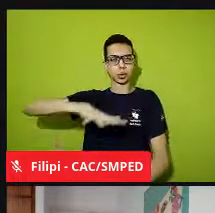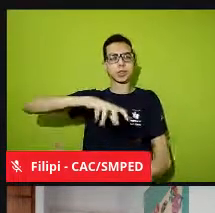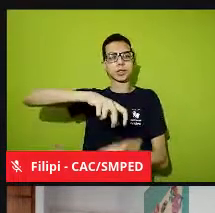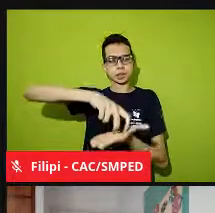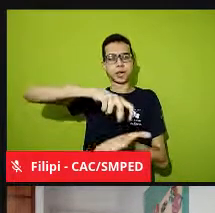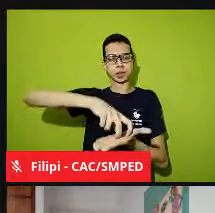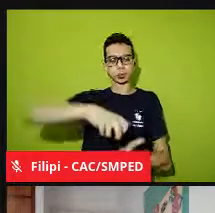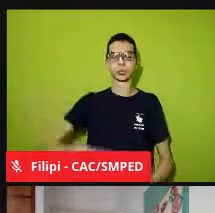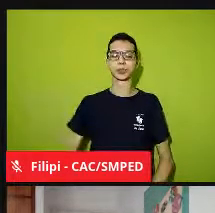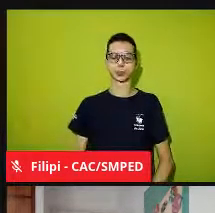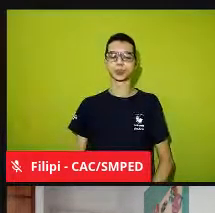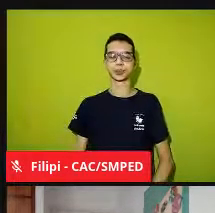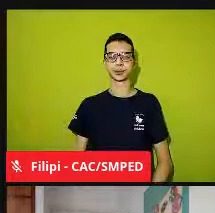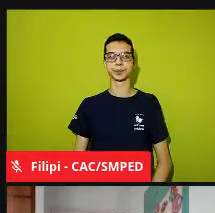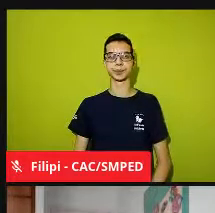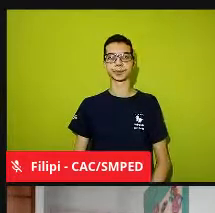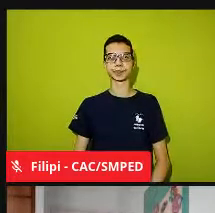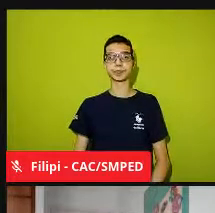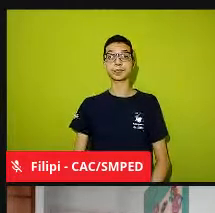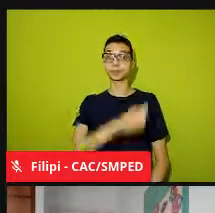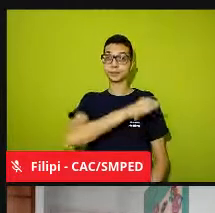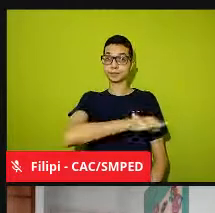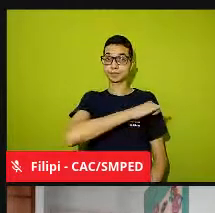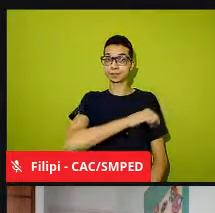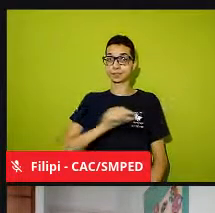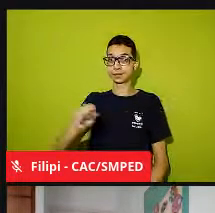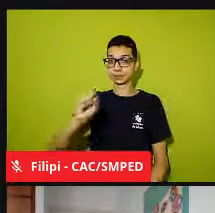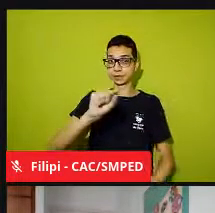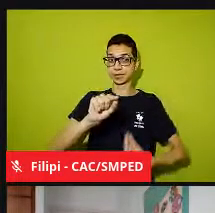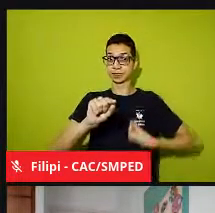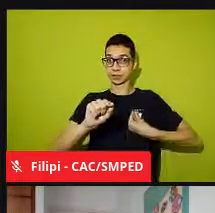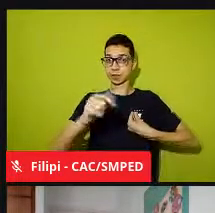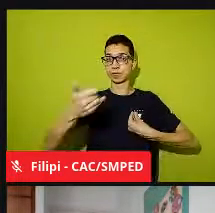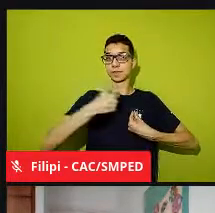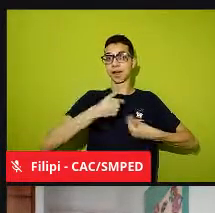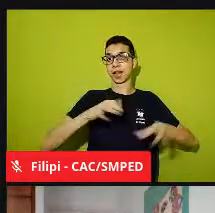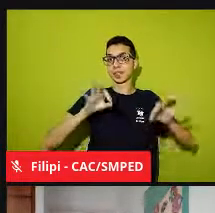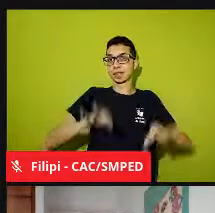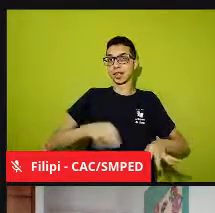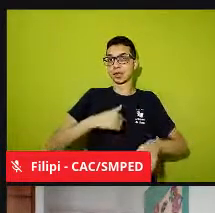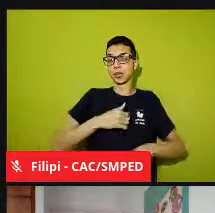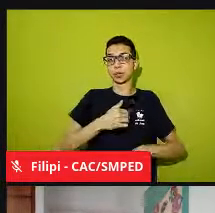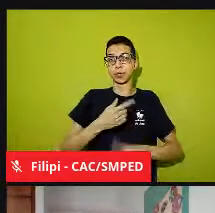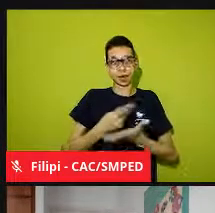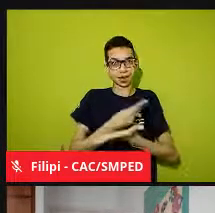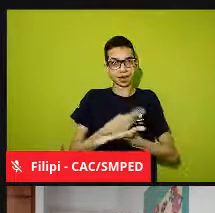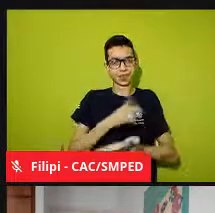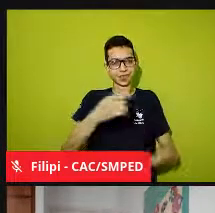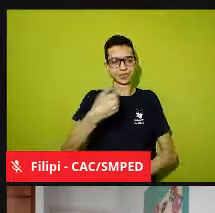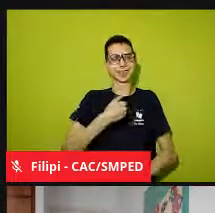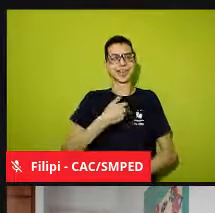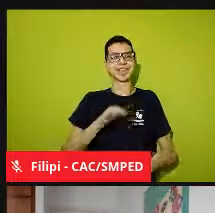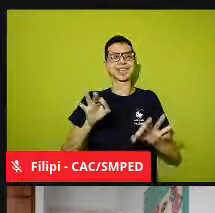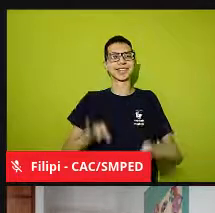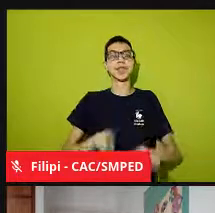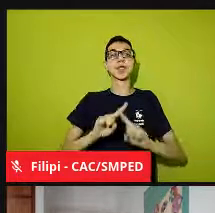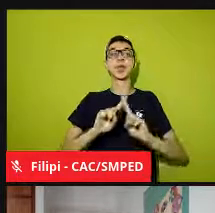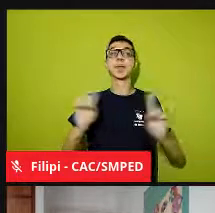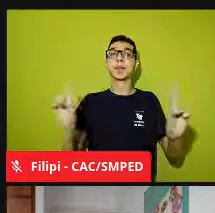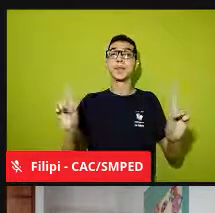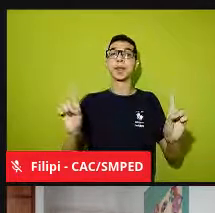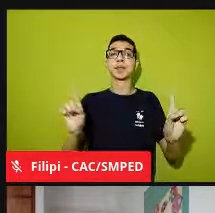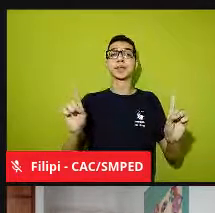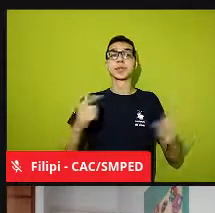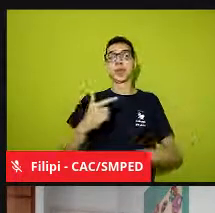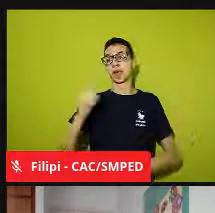central, se tiver algum carioca aí, me corrige se eu estiver falando alguma besteira, né? É, mas que é esse lugar também, quando o Museu Nacional pegou